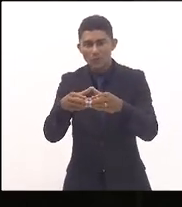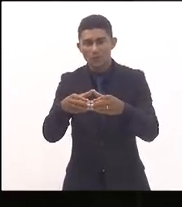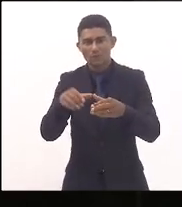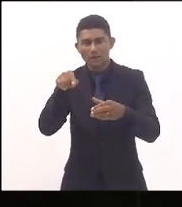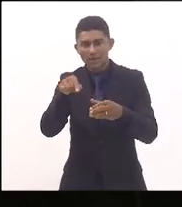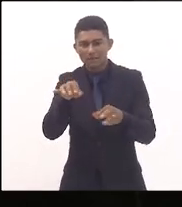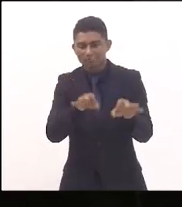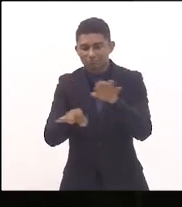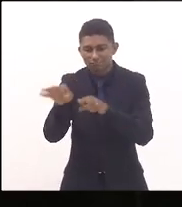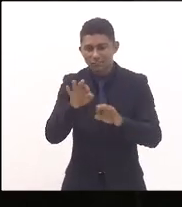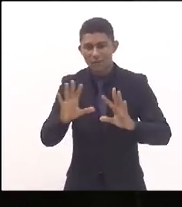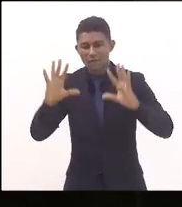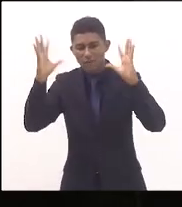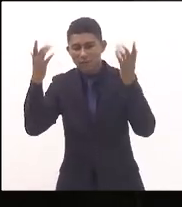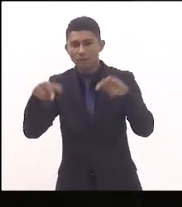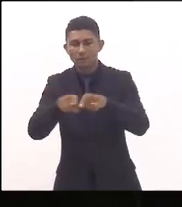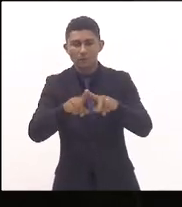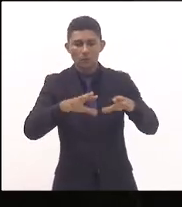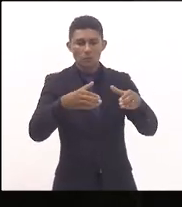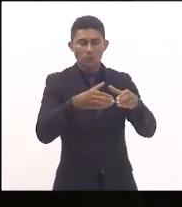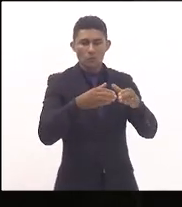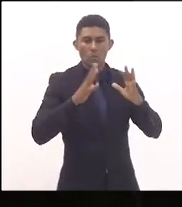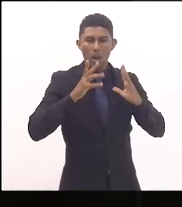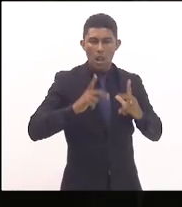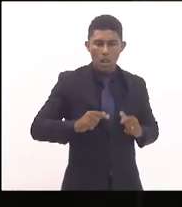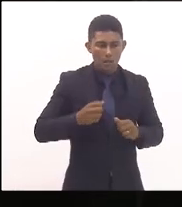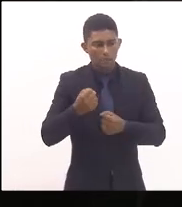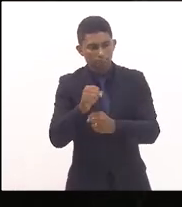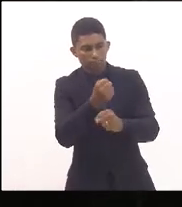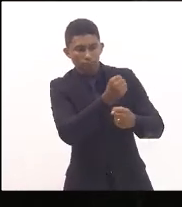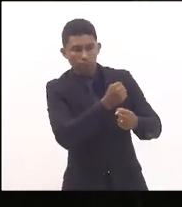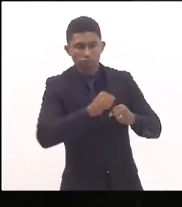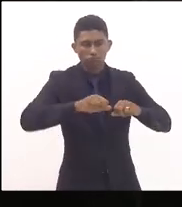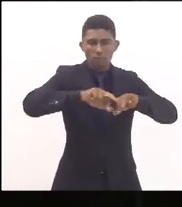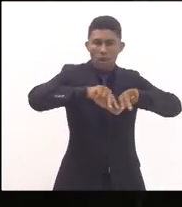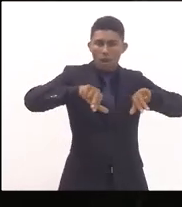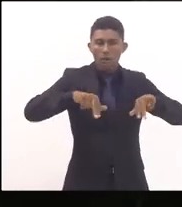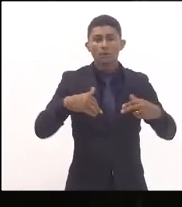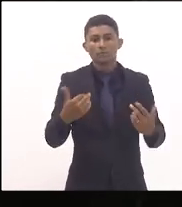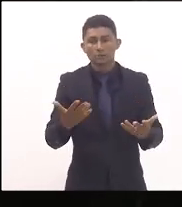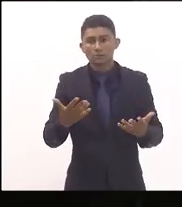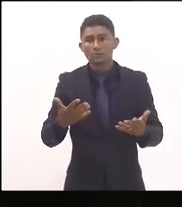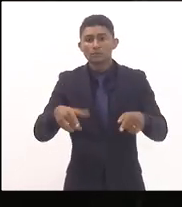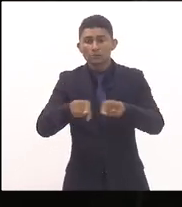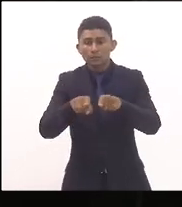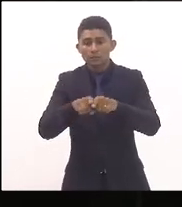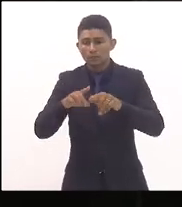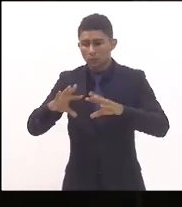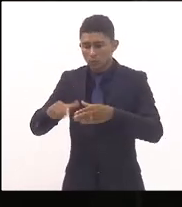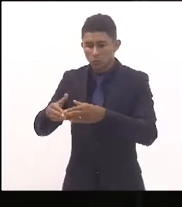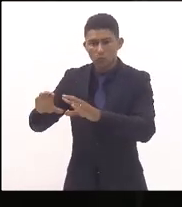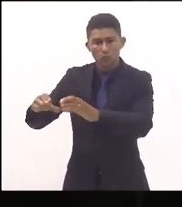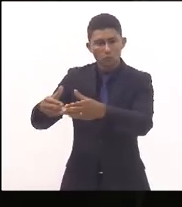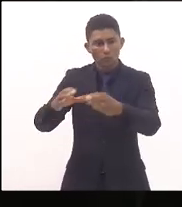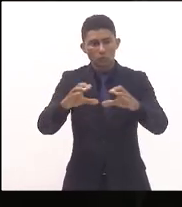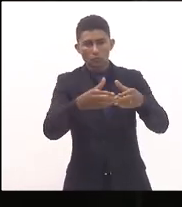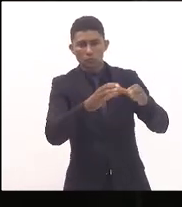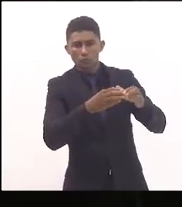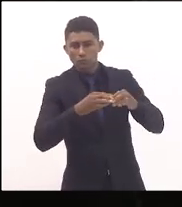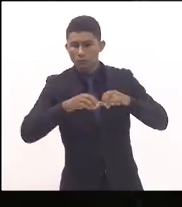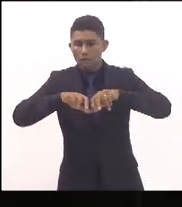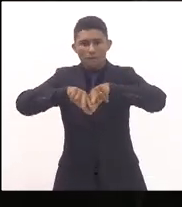essa medalha departamento de limpeza departamentos que estão aqui traduzidos e em várias pessoas